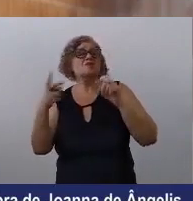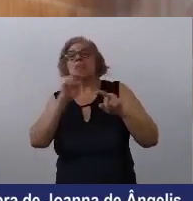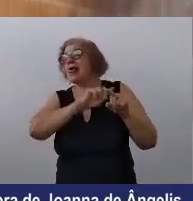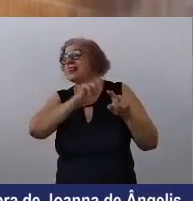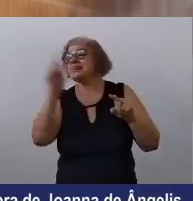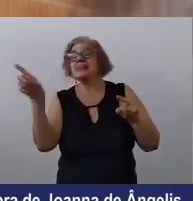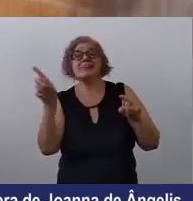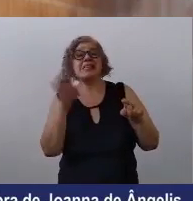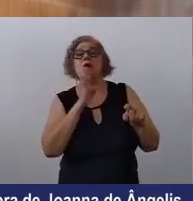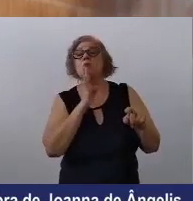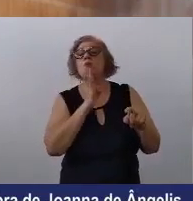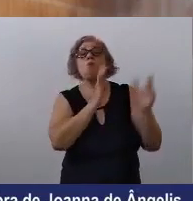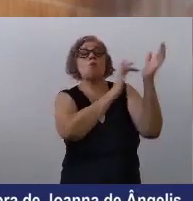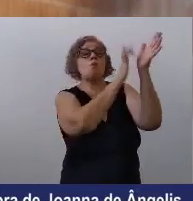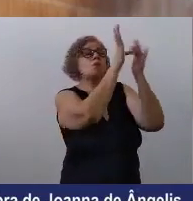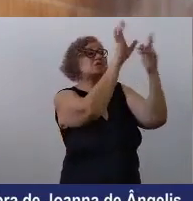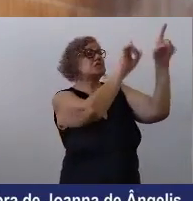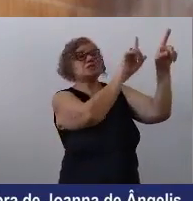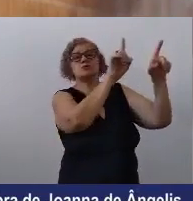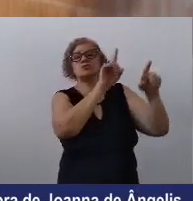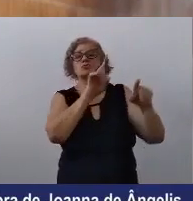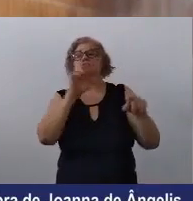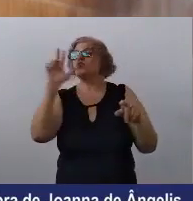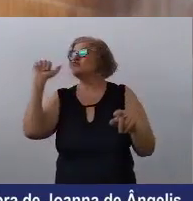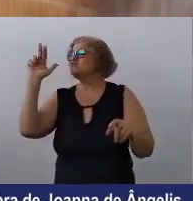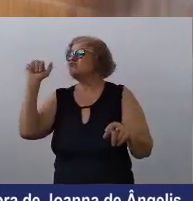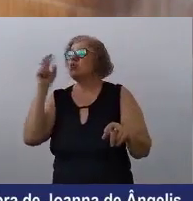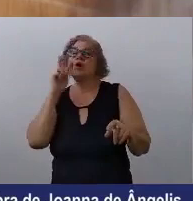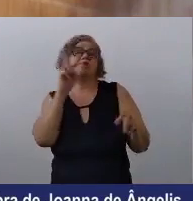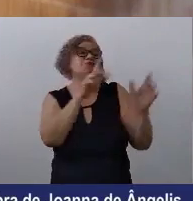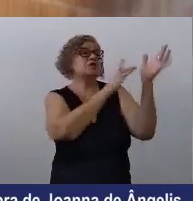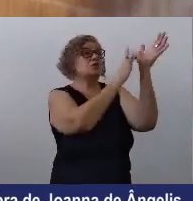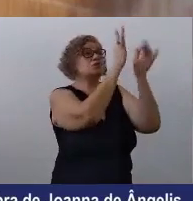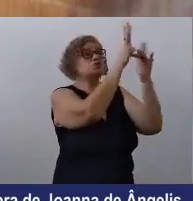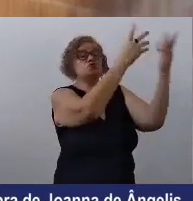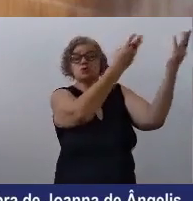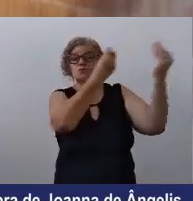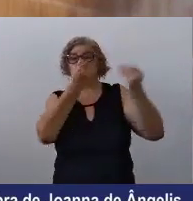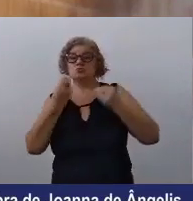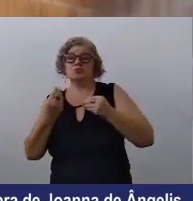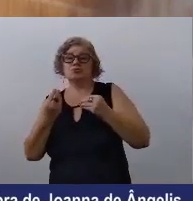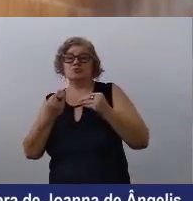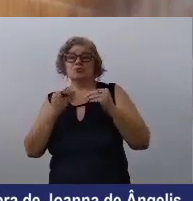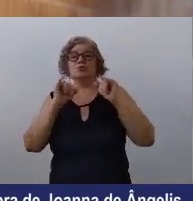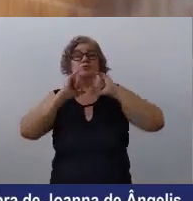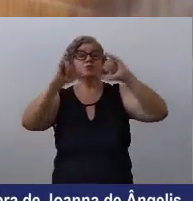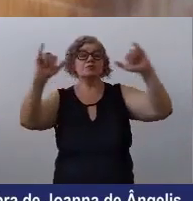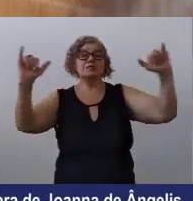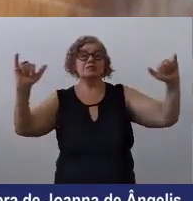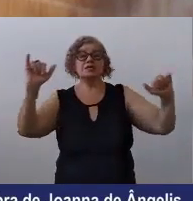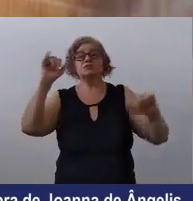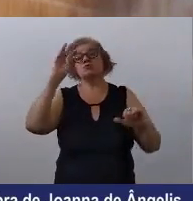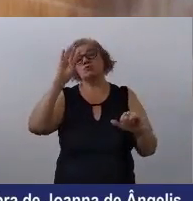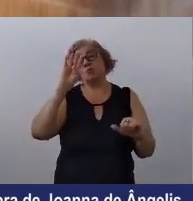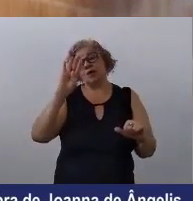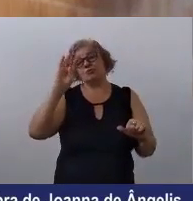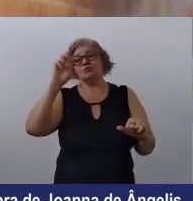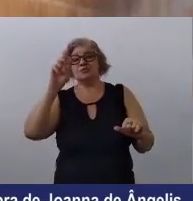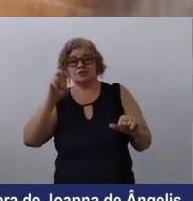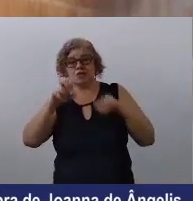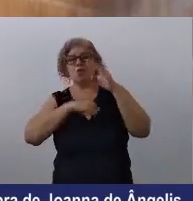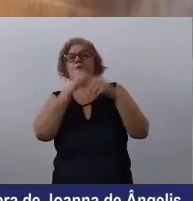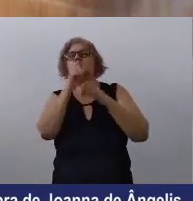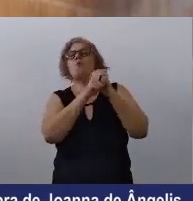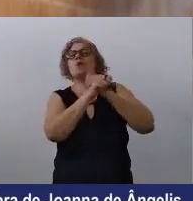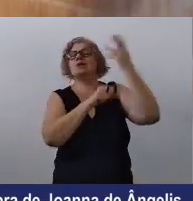Jesus. E numa mensagem sublime trazida para nós há uns 4, 5 anos atrás, num trabalho mediúnico, Joana